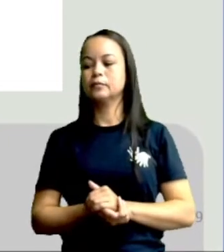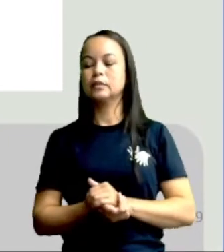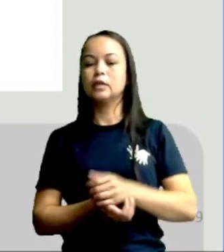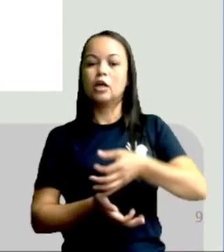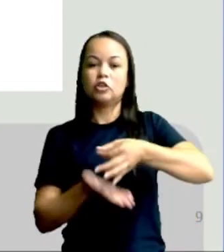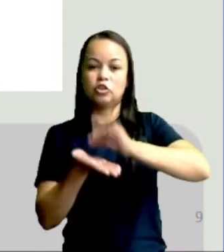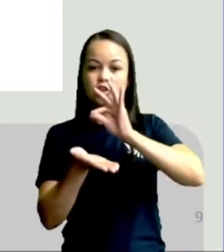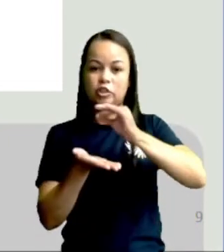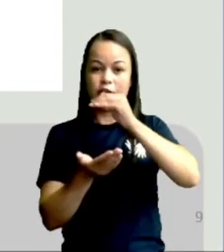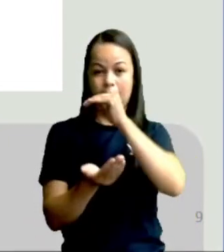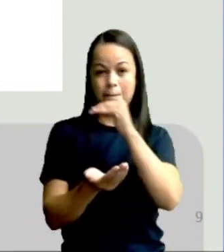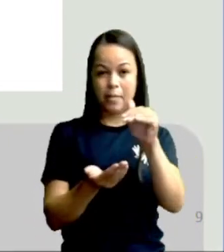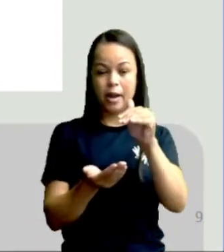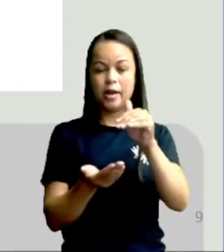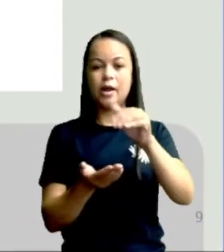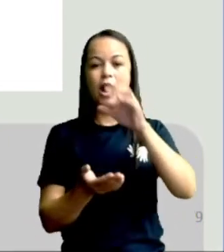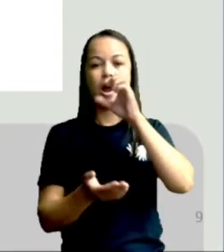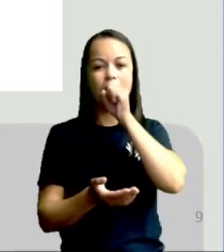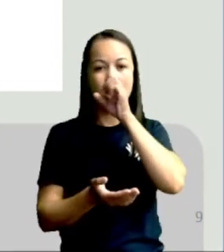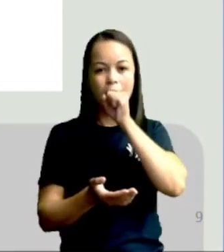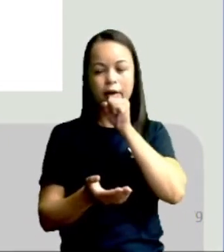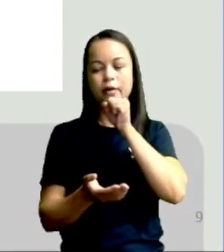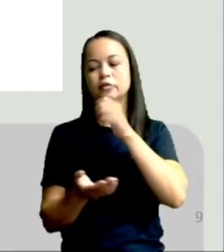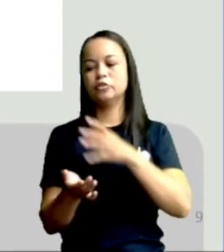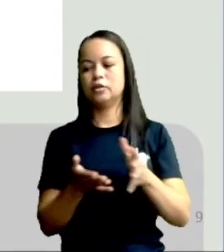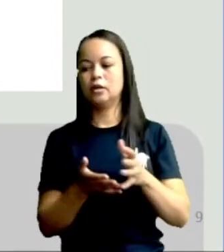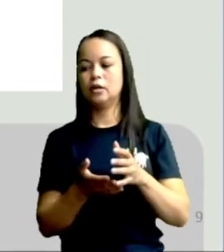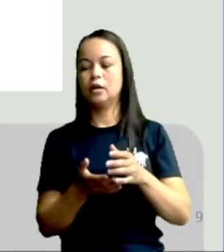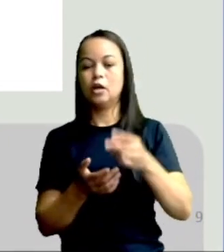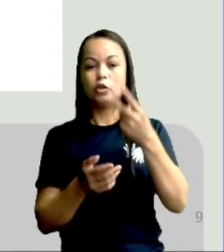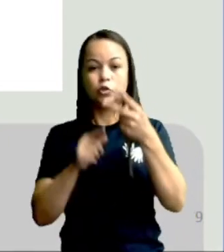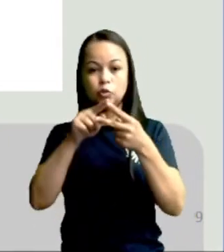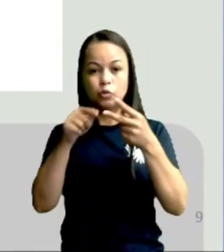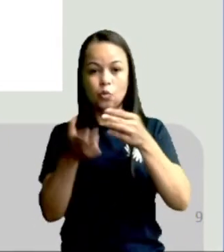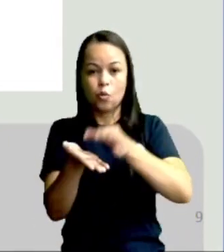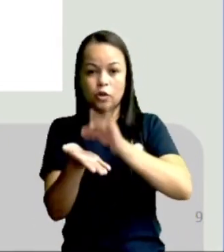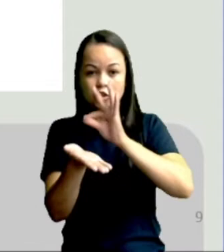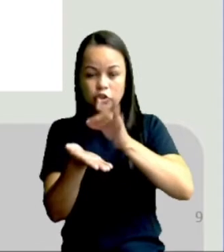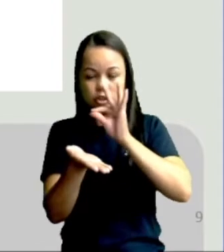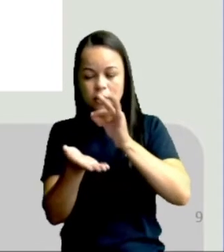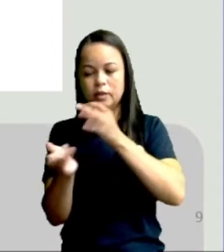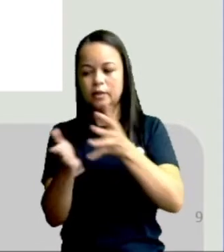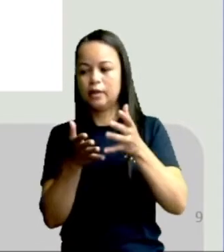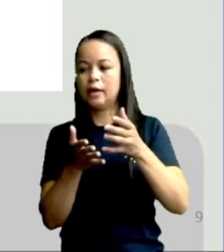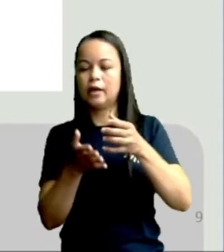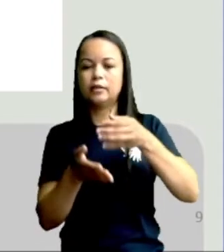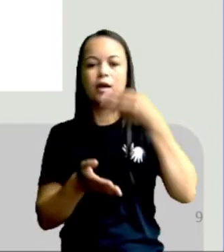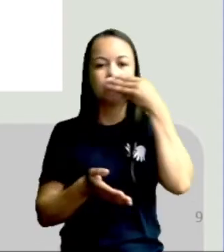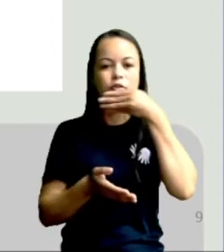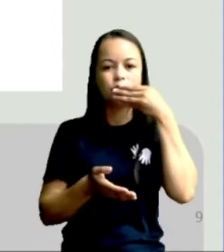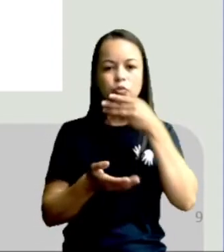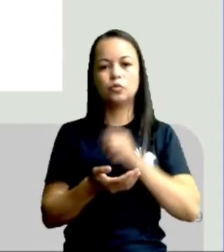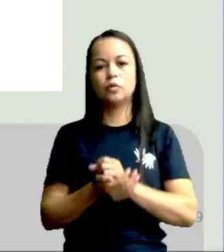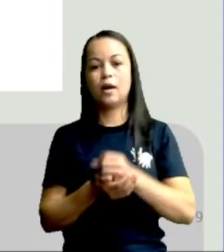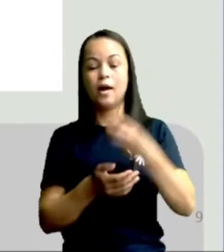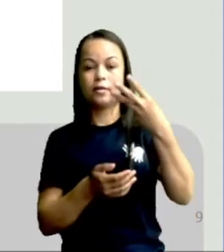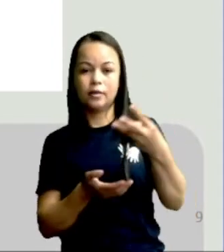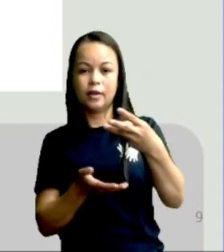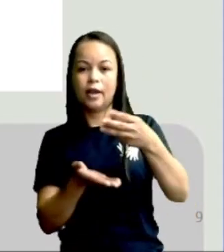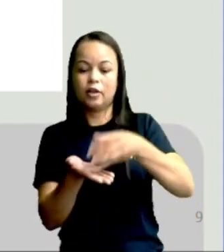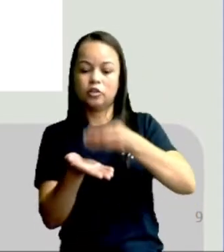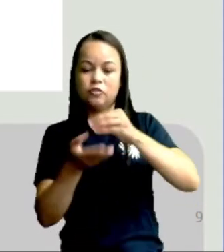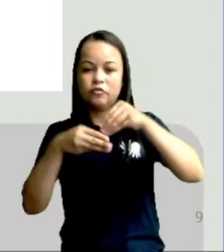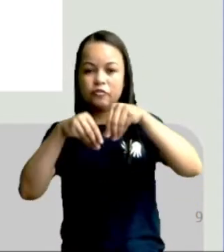de laranja, 2 xícaras de chá de açúcar, 3 xícaras de chá de farinha de trigo. Vê só,